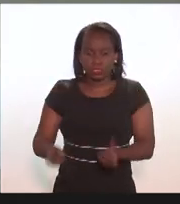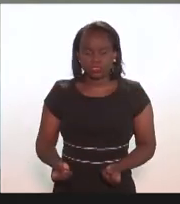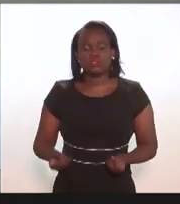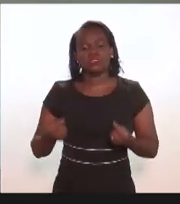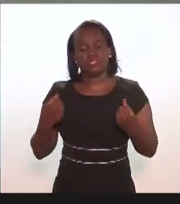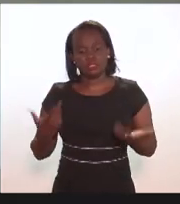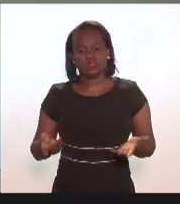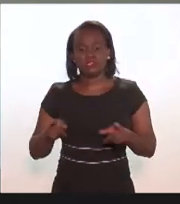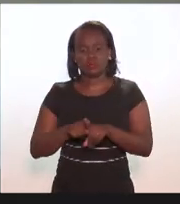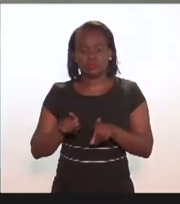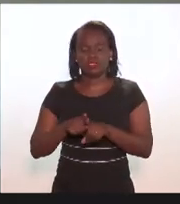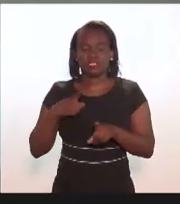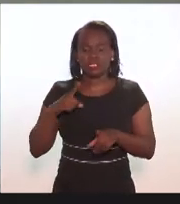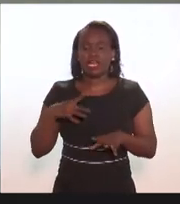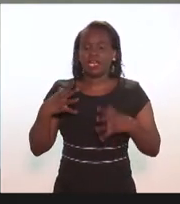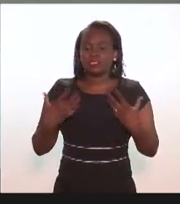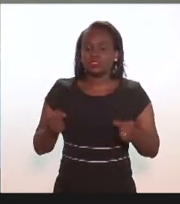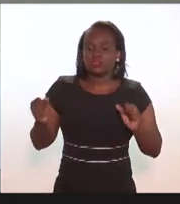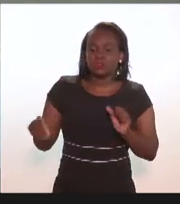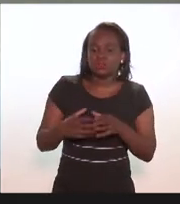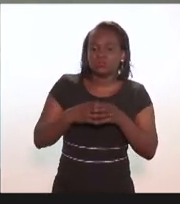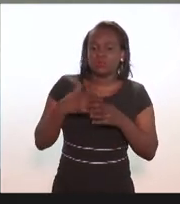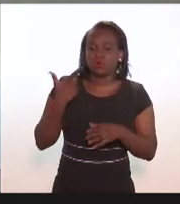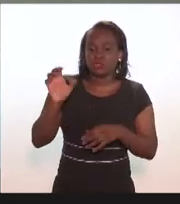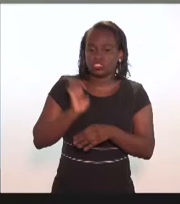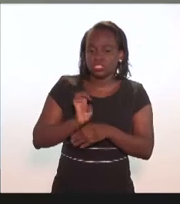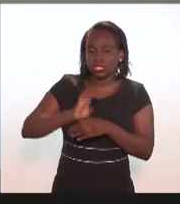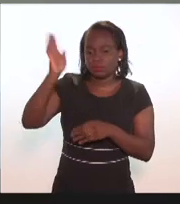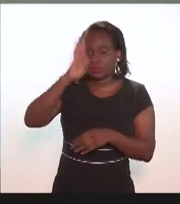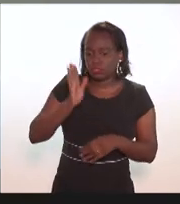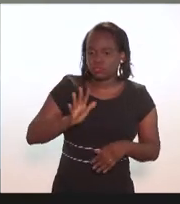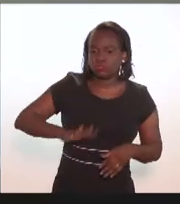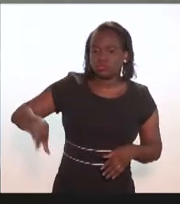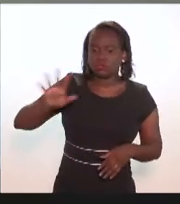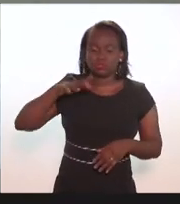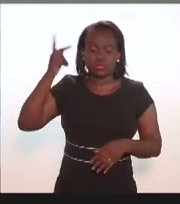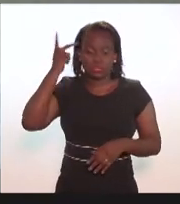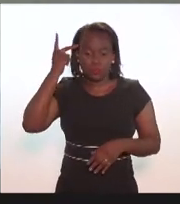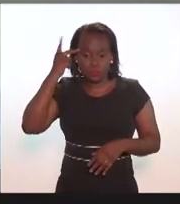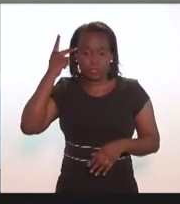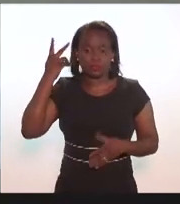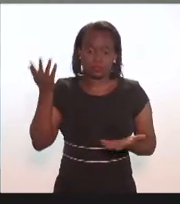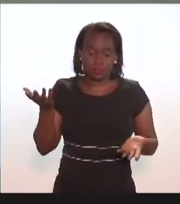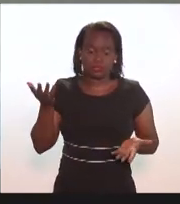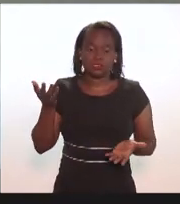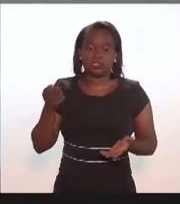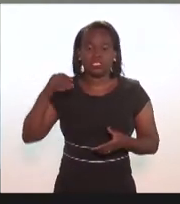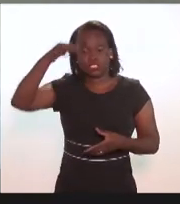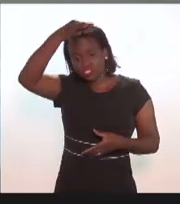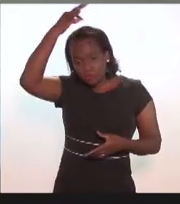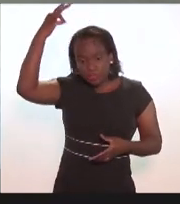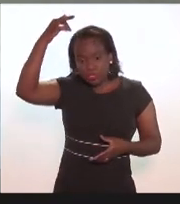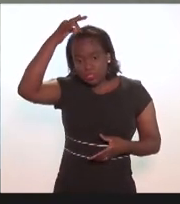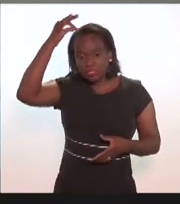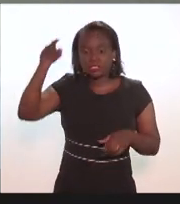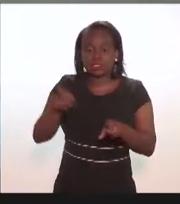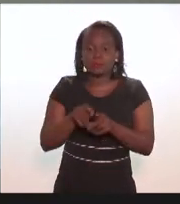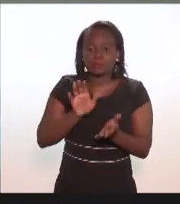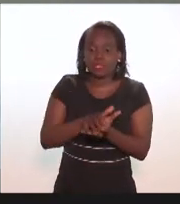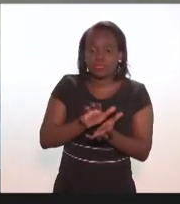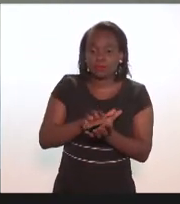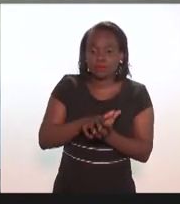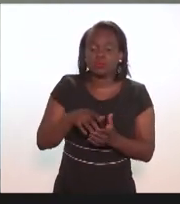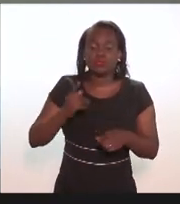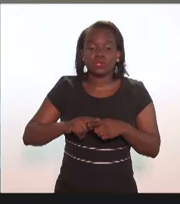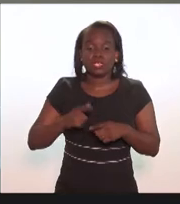e teve a adesão de outros estados do Brasil, São Paulo especificamente, Espírito Santo e Pernambuco, que